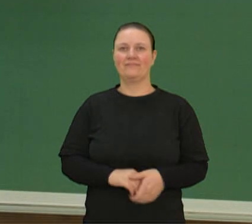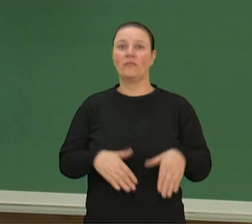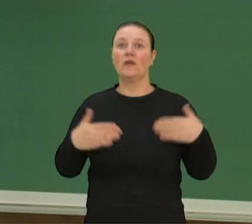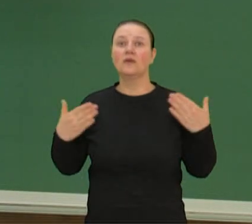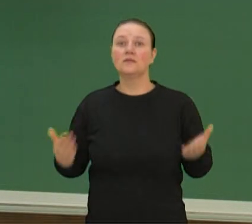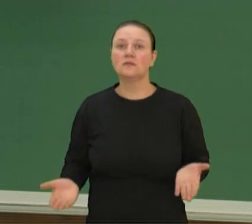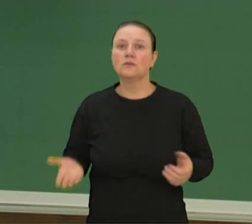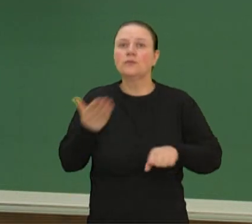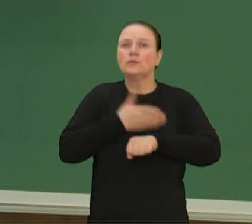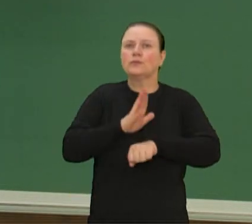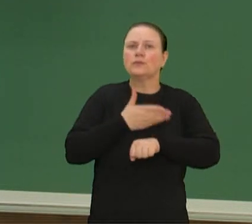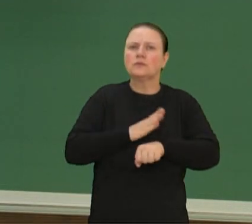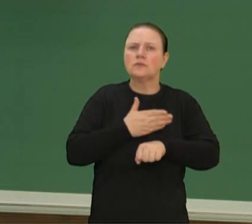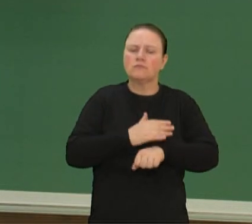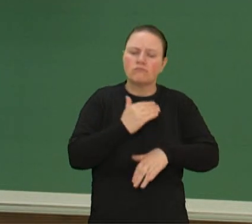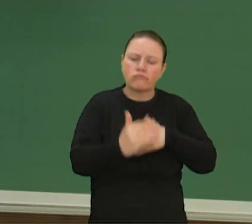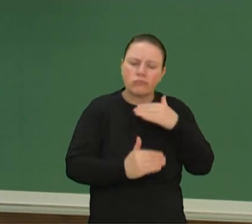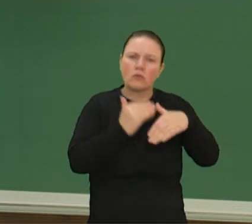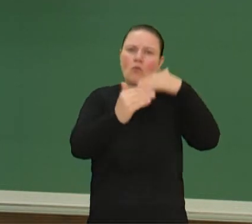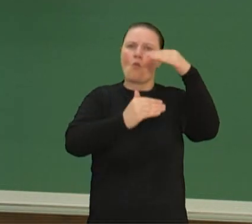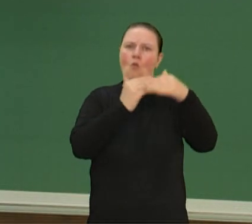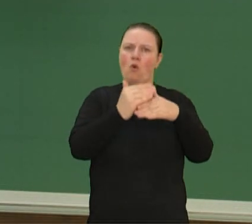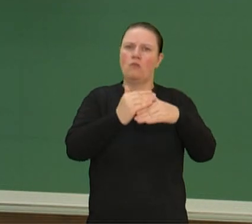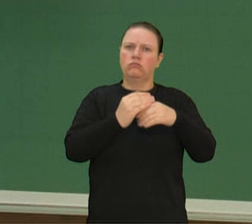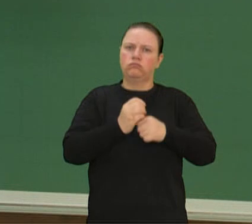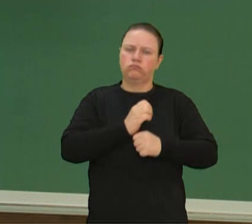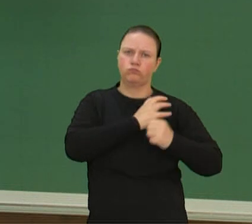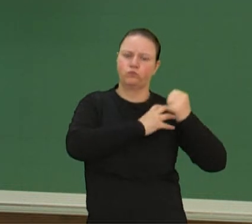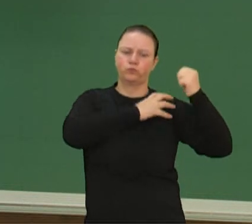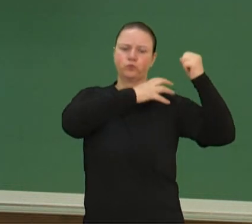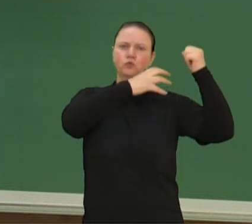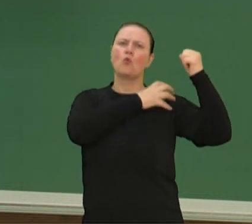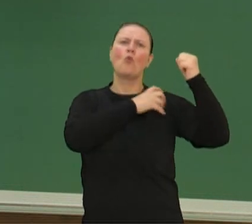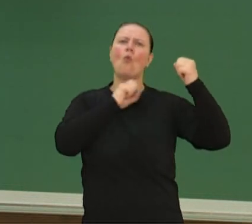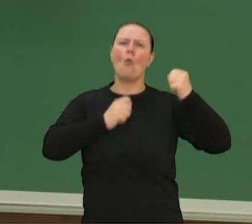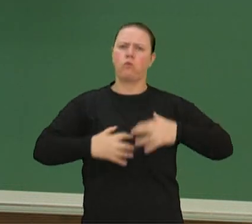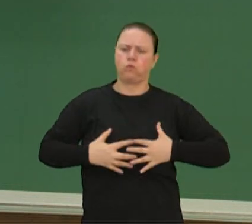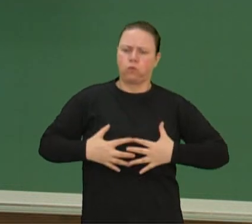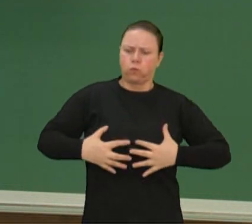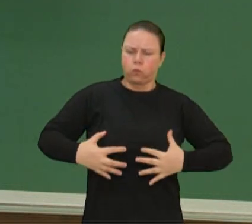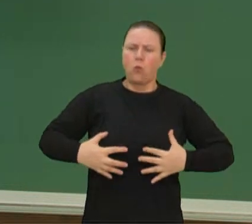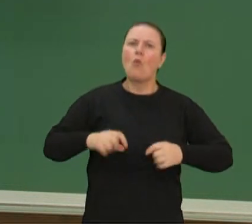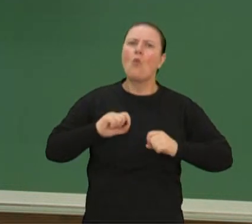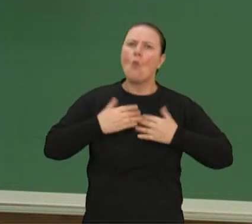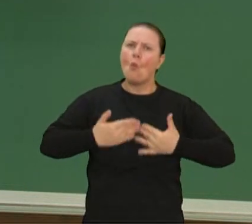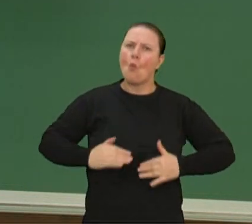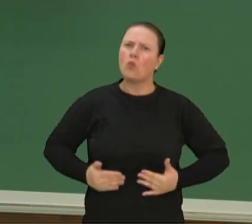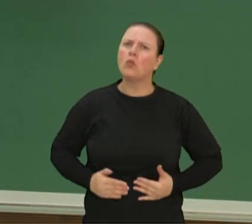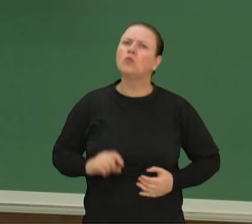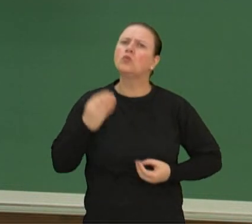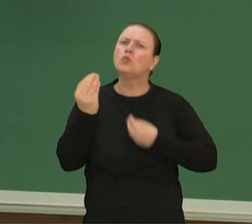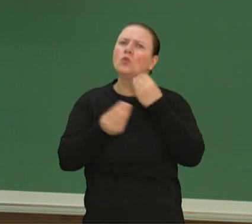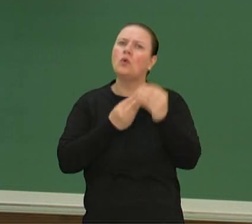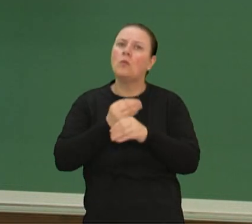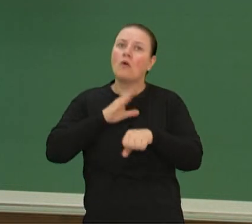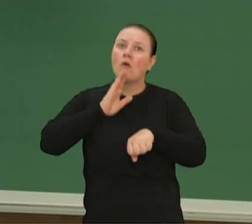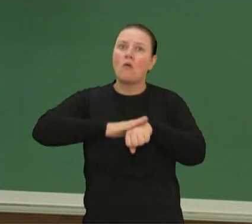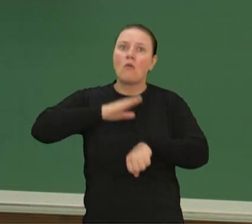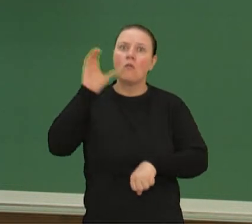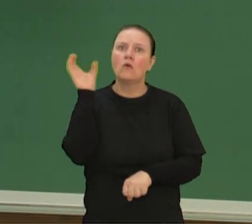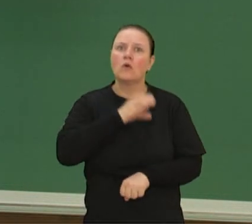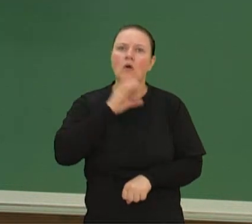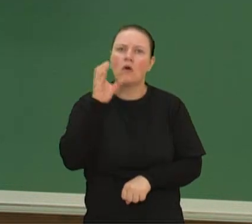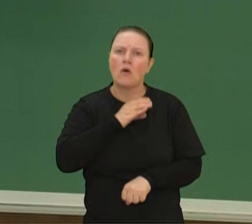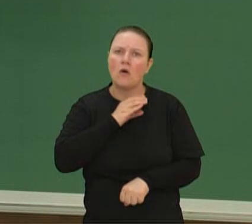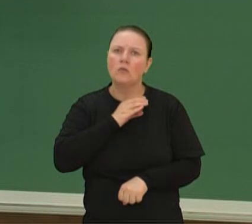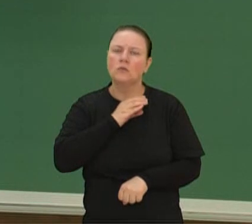Então, um treino para desenvolver a potência muscular deve contemplar contração muscular rápida e alta produção de força.